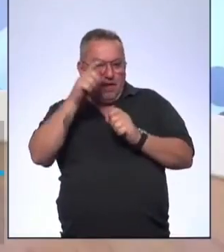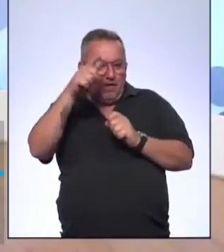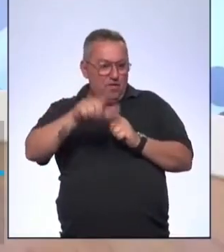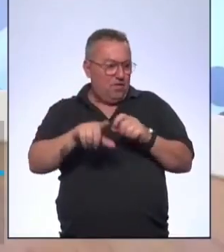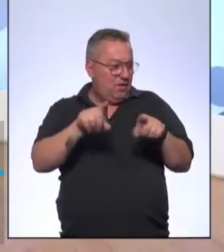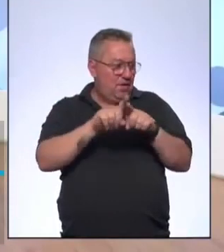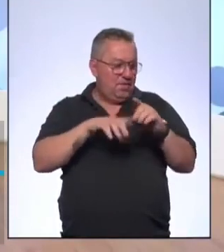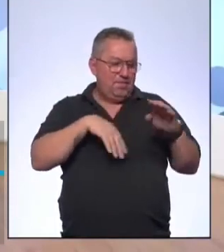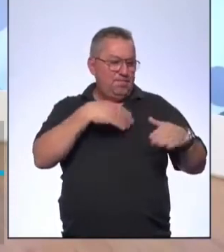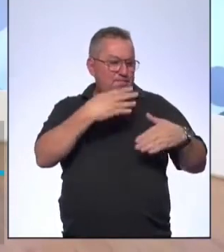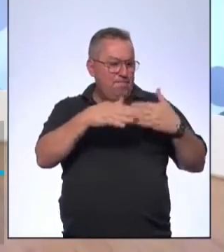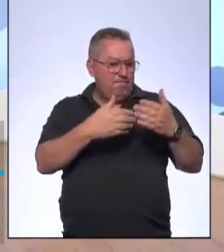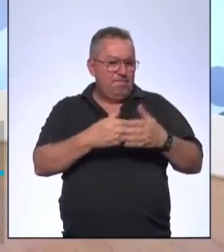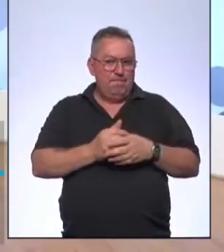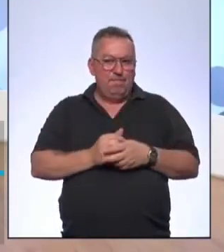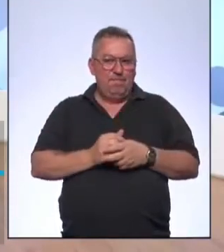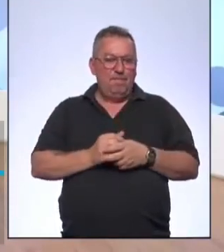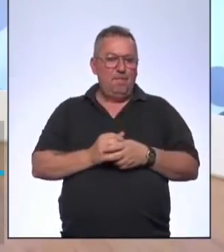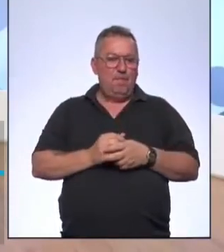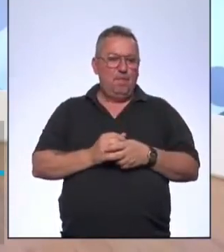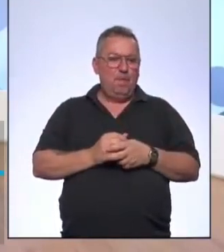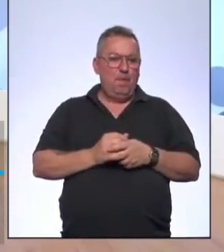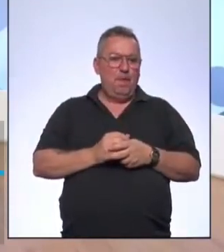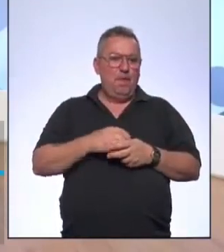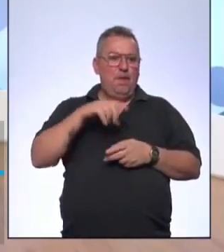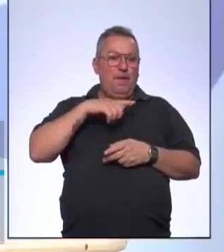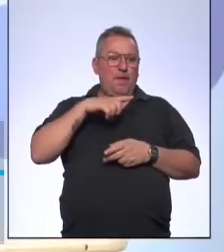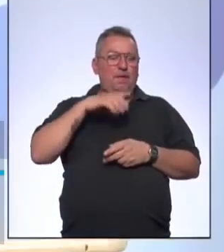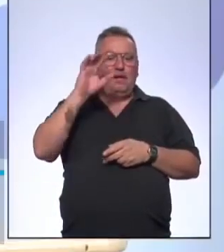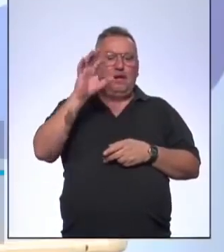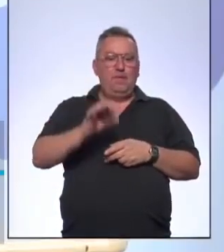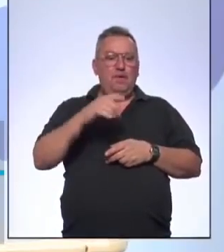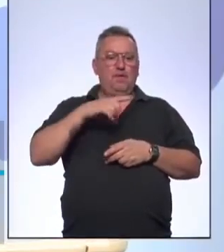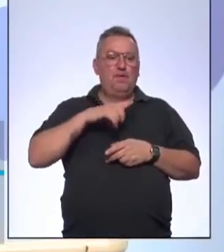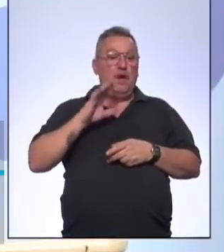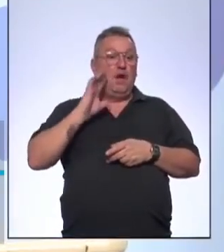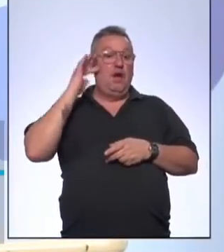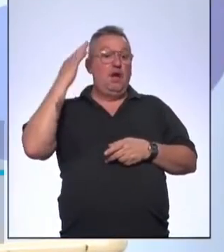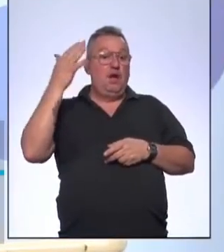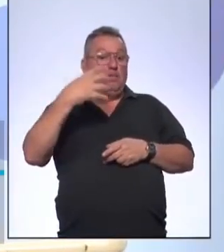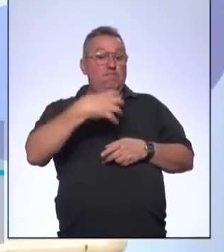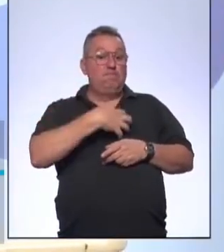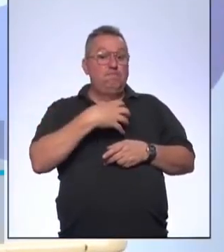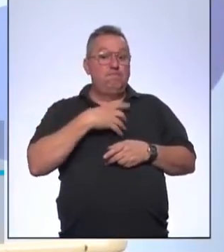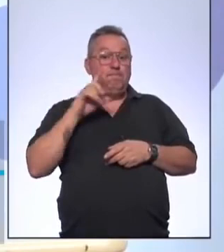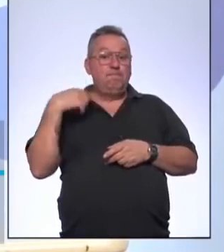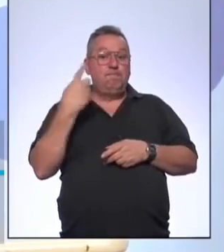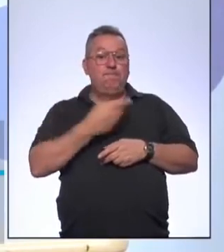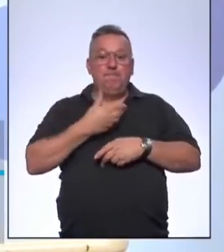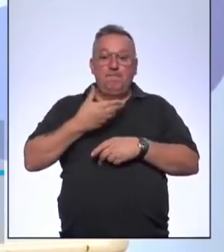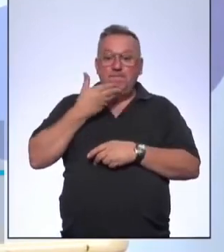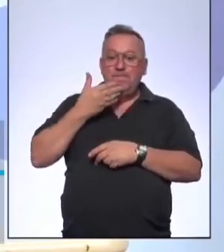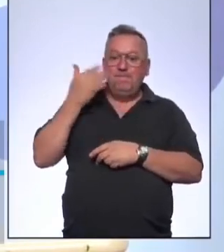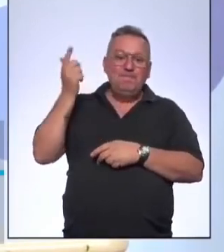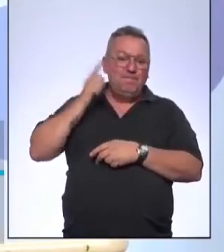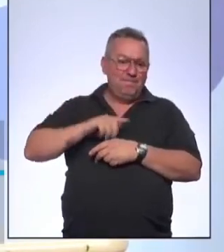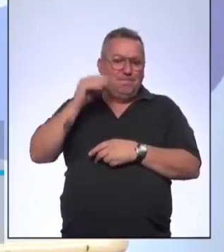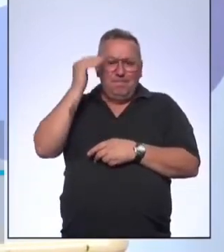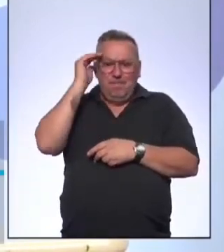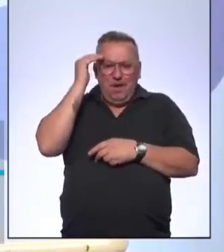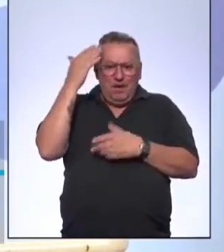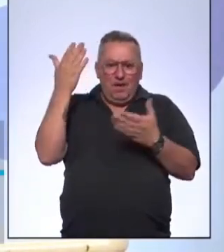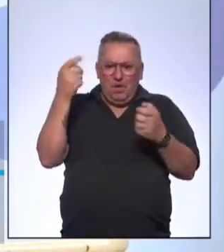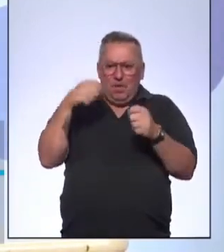assim sucessivamente, né, Ale? Exatamente. E aí o que acontece? É a forma como é mais fácil para que eu compreenda o que eu